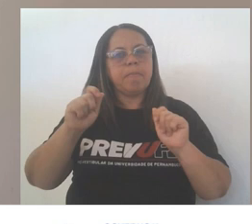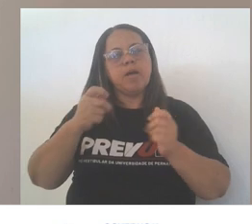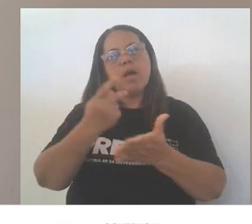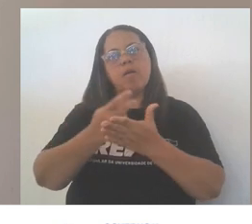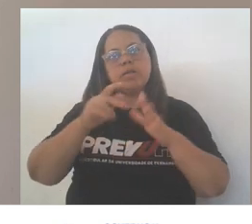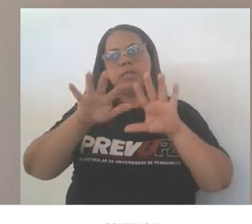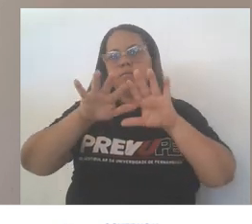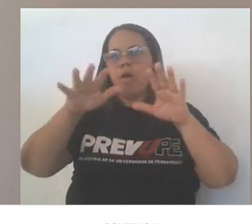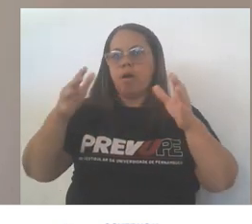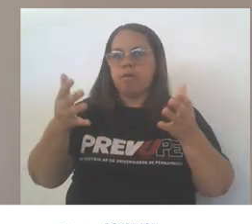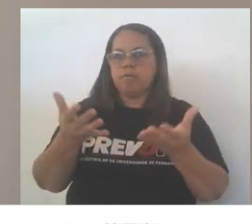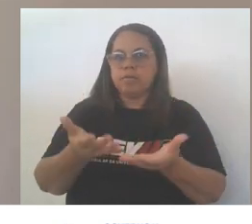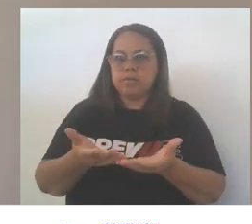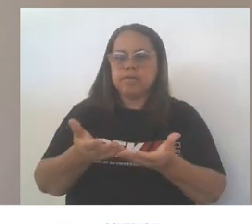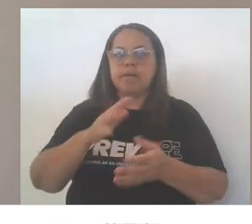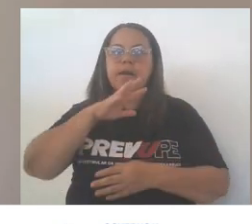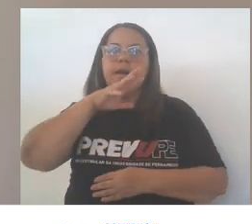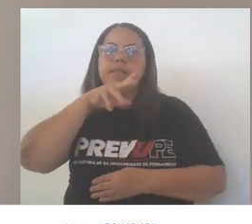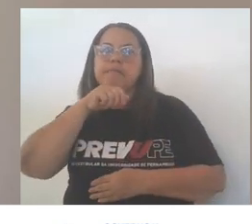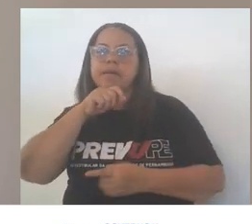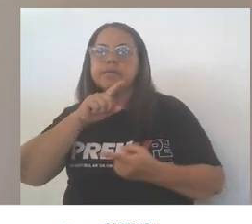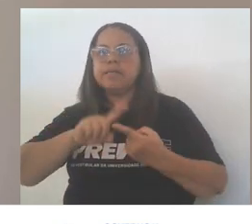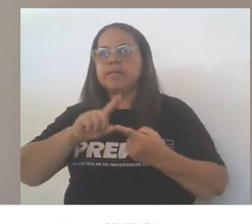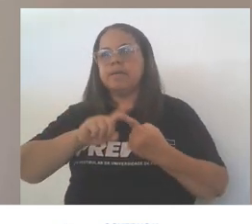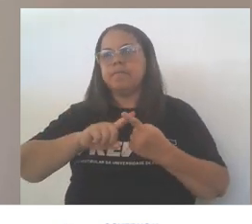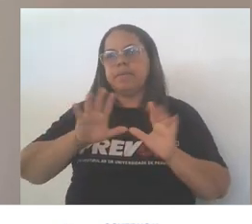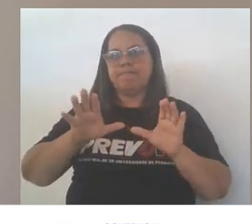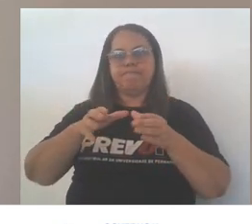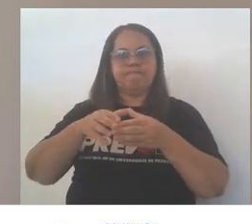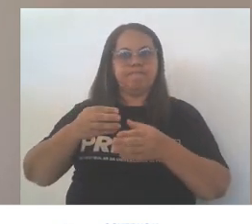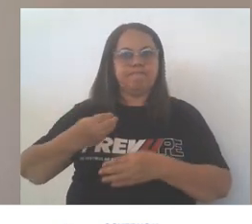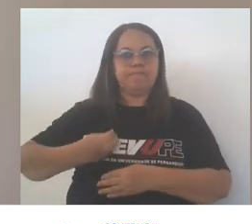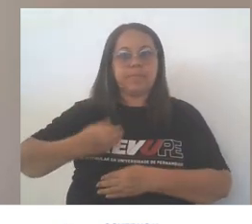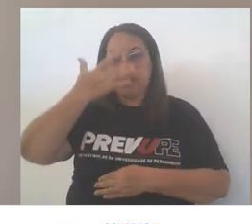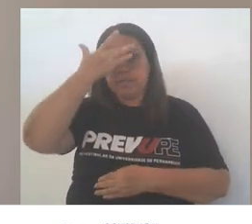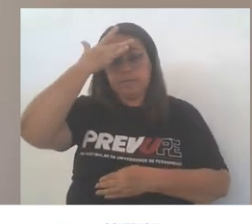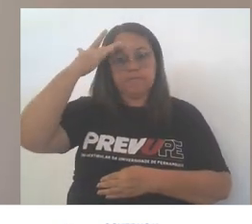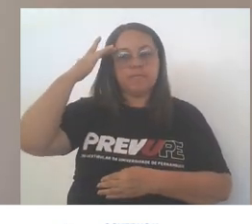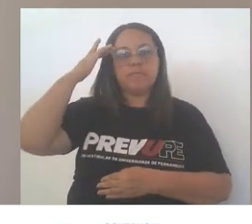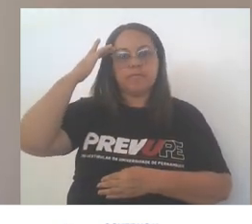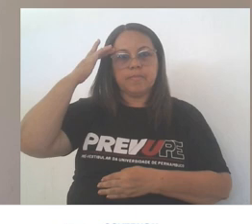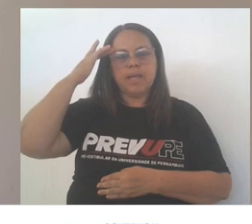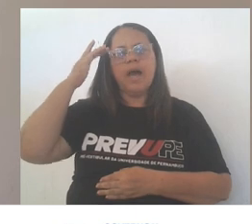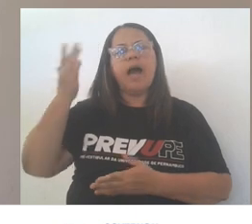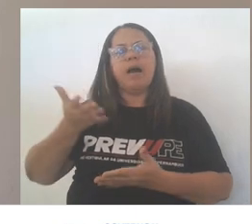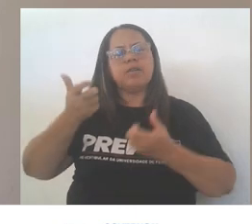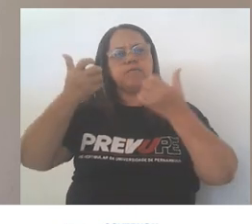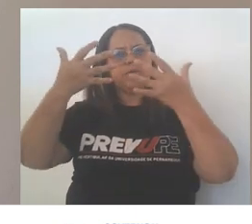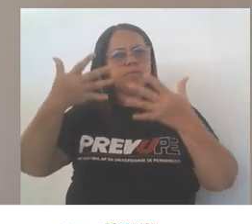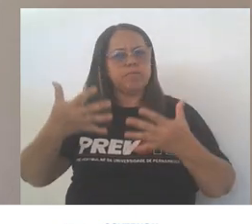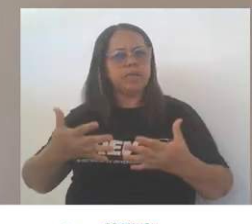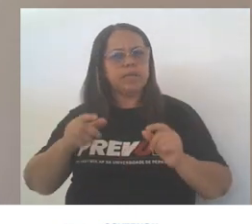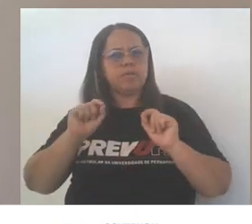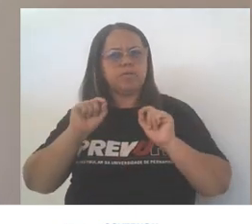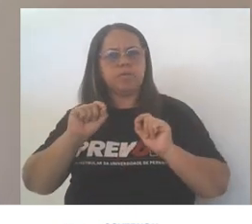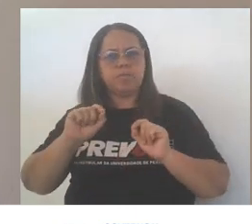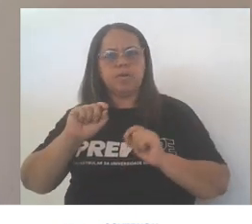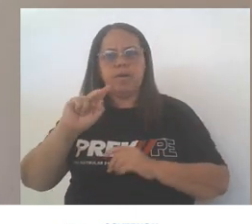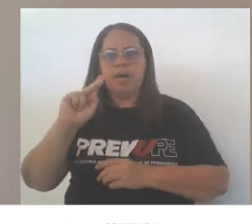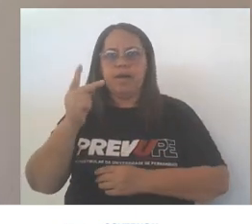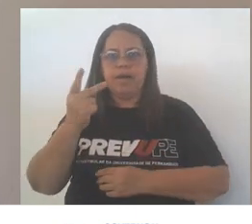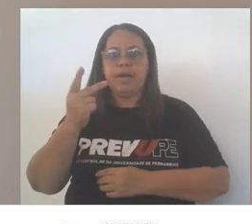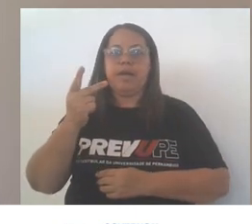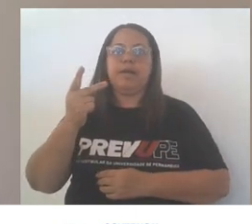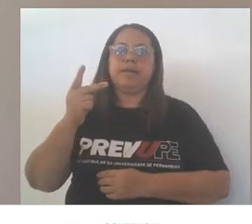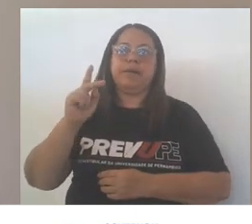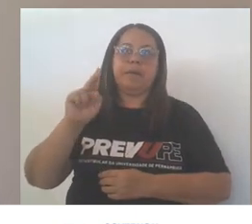afetar ecossistemas, animais e seres humanos. Aqui vamos falar um pouco mais sobre o caso do ciclo do mercúrio, como